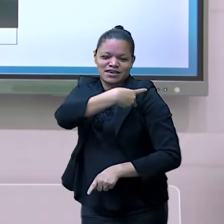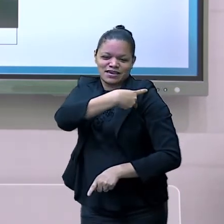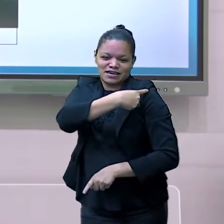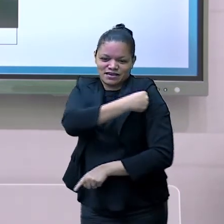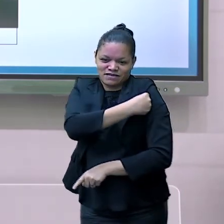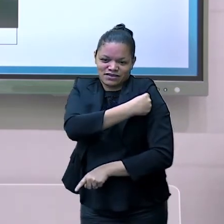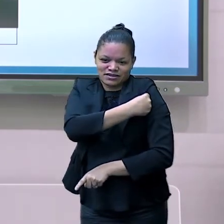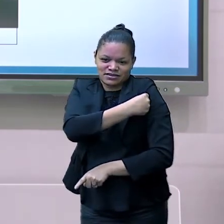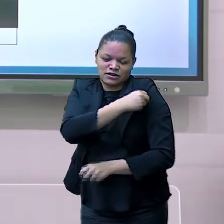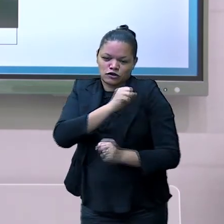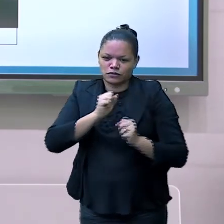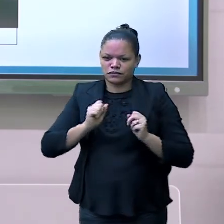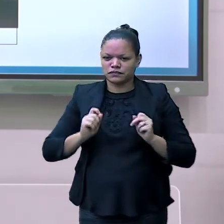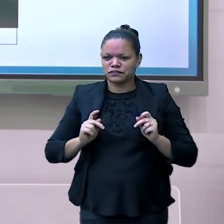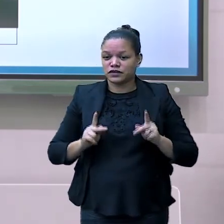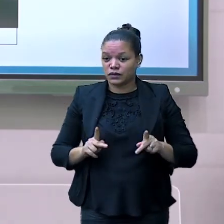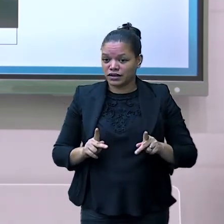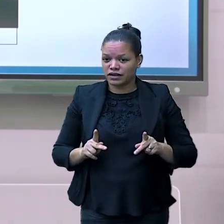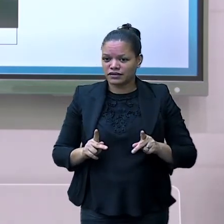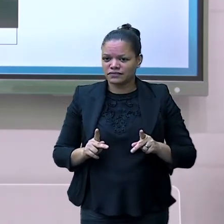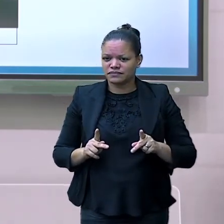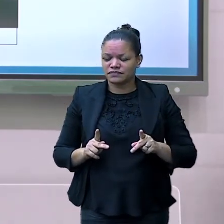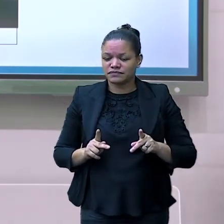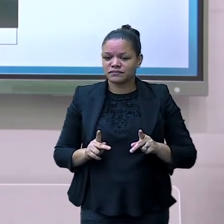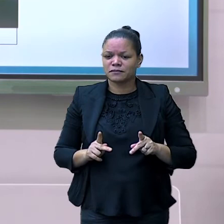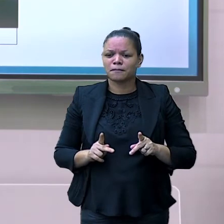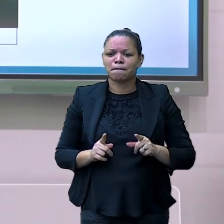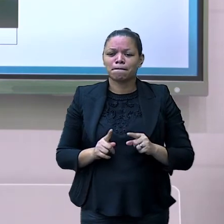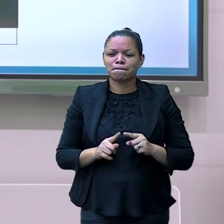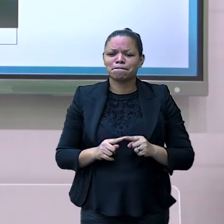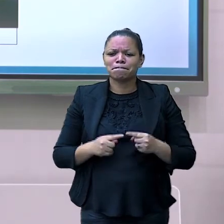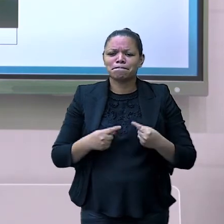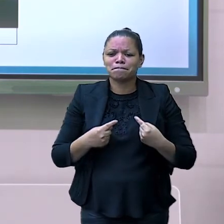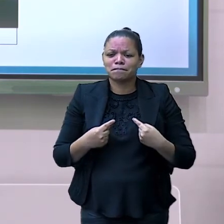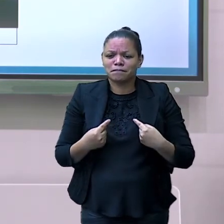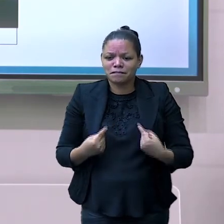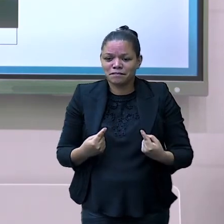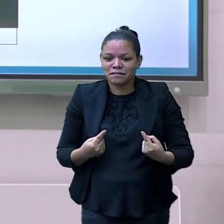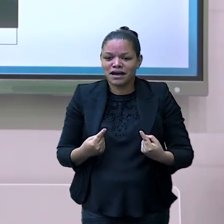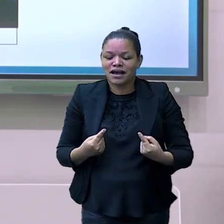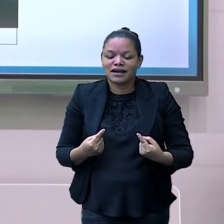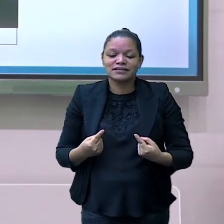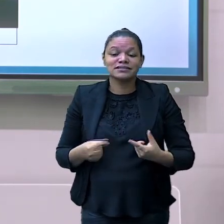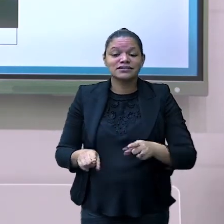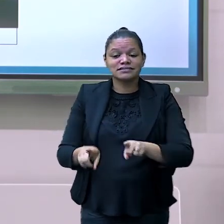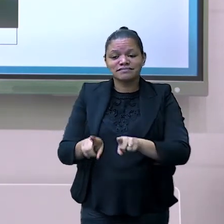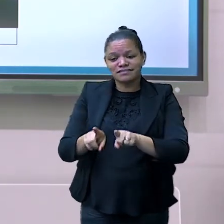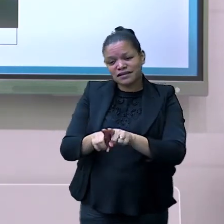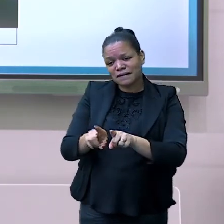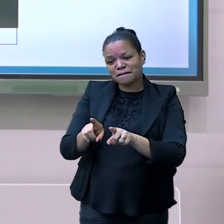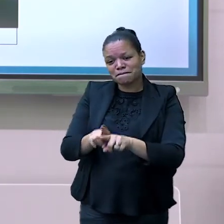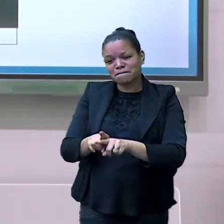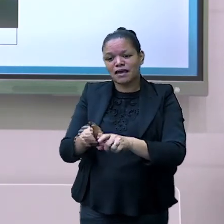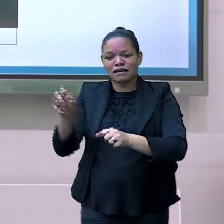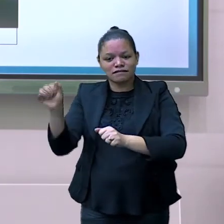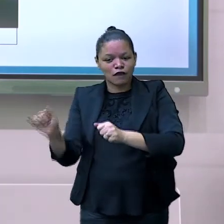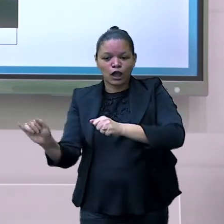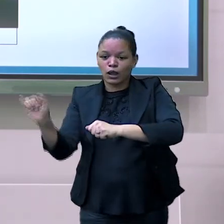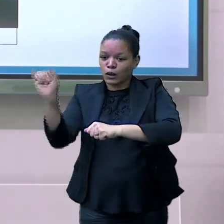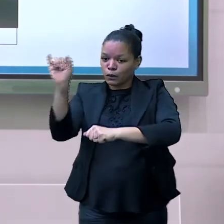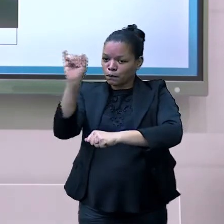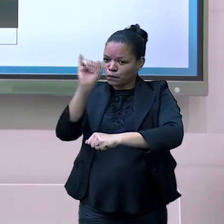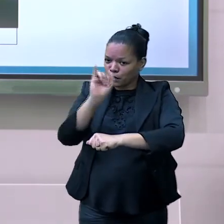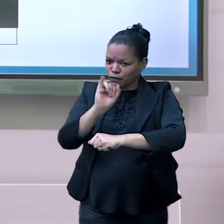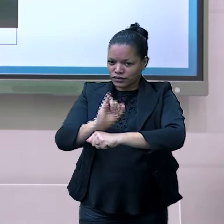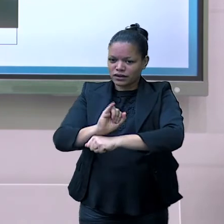grande escala, ou seja, ele produz ainda com o insumo que também é importado de outros países. Então,